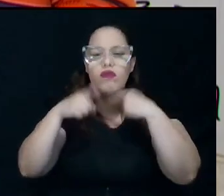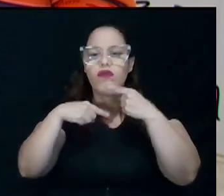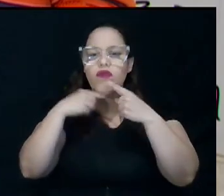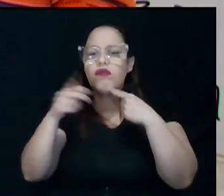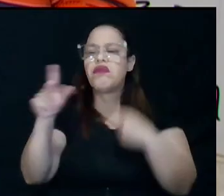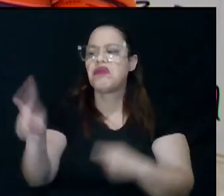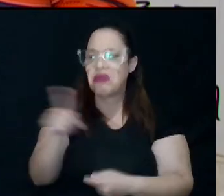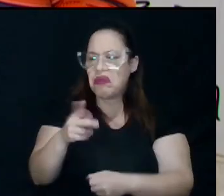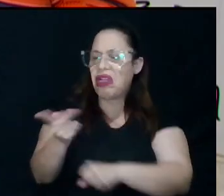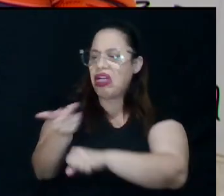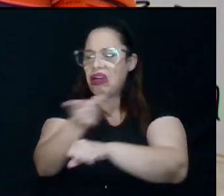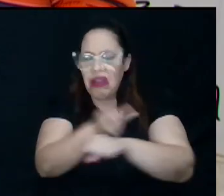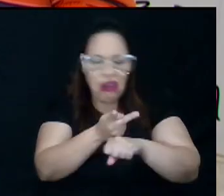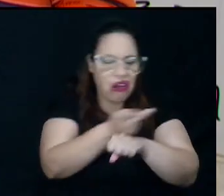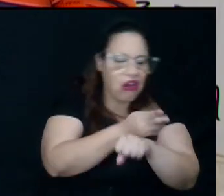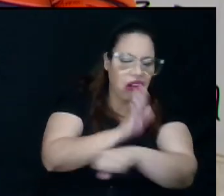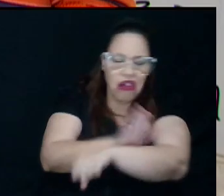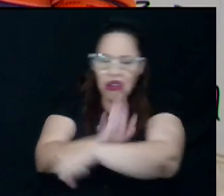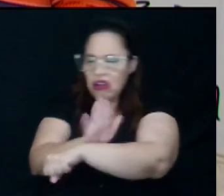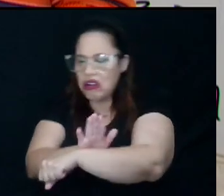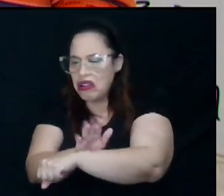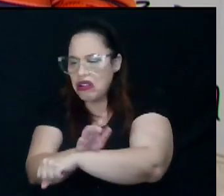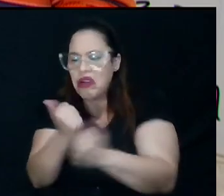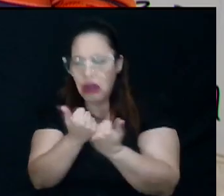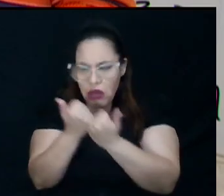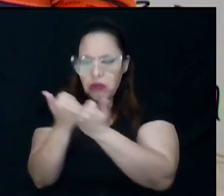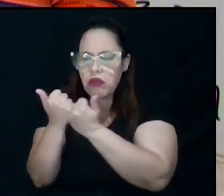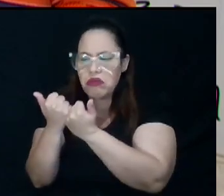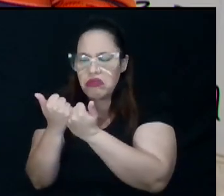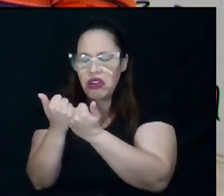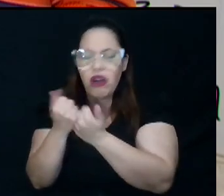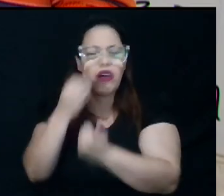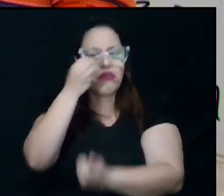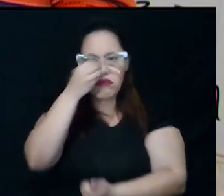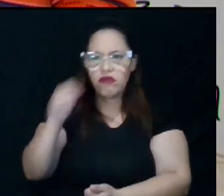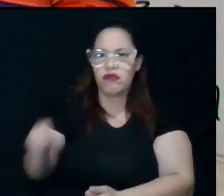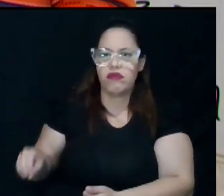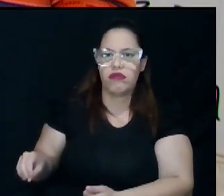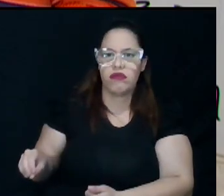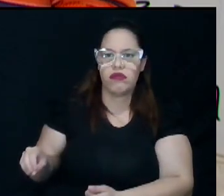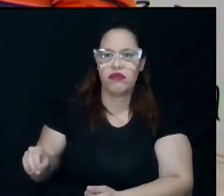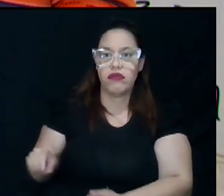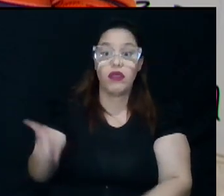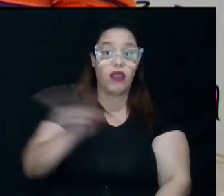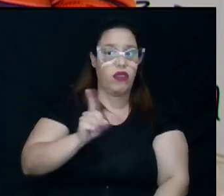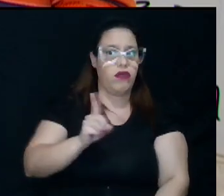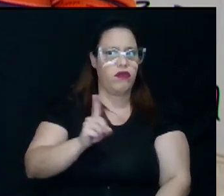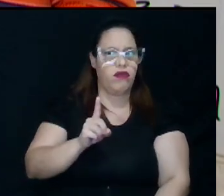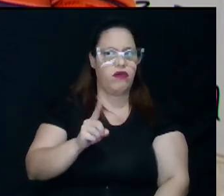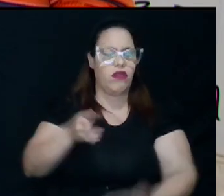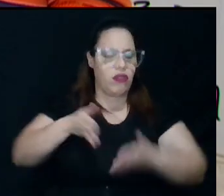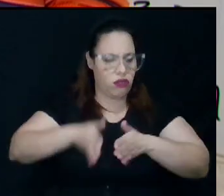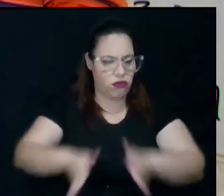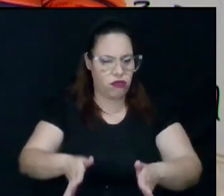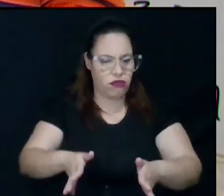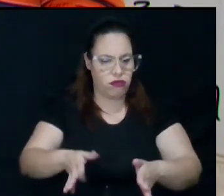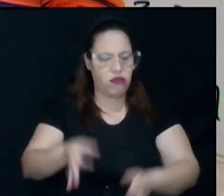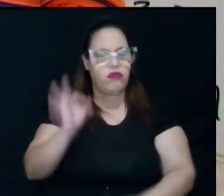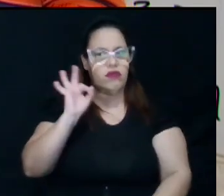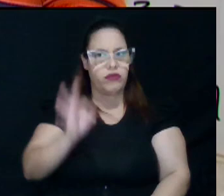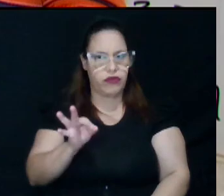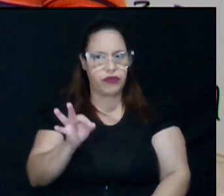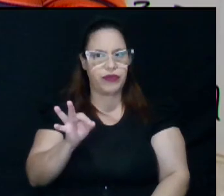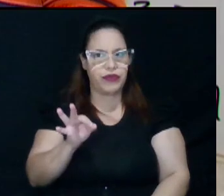ajudas e apoios necessários, mas não desistir. A gente não nasce sabendo correr, a gente tem que primeiro aprender